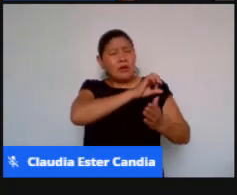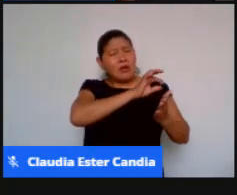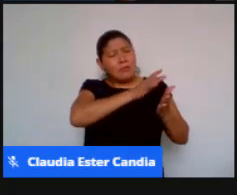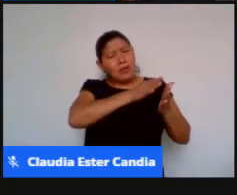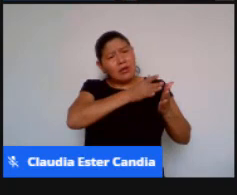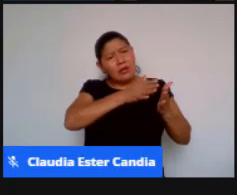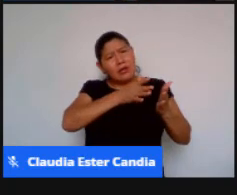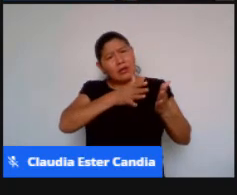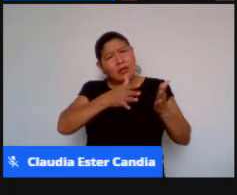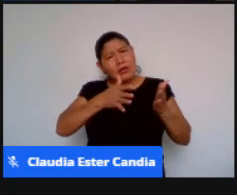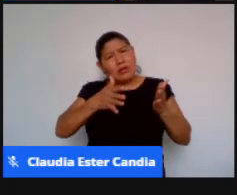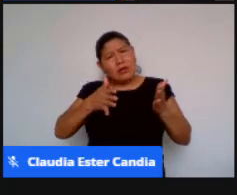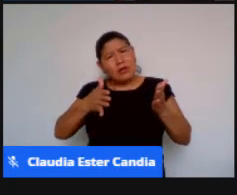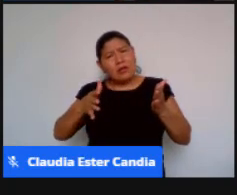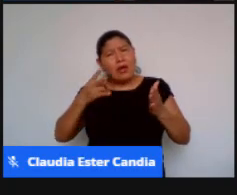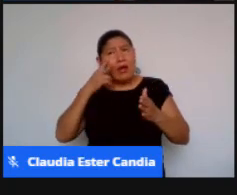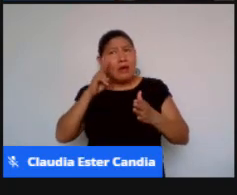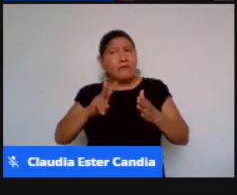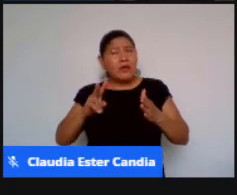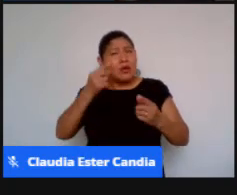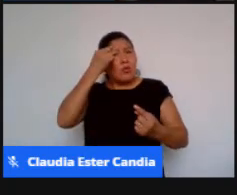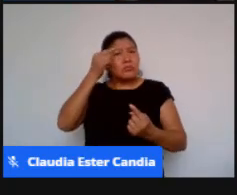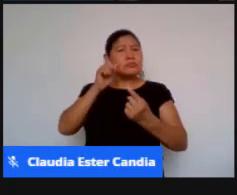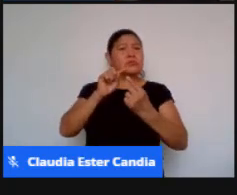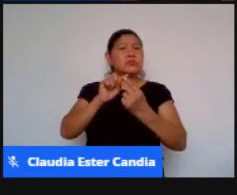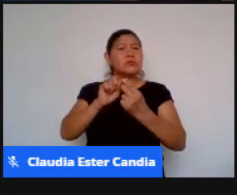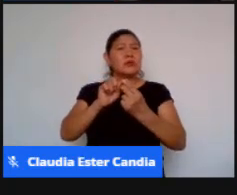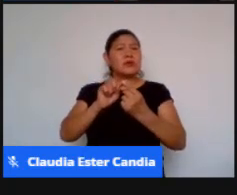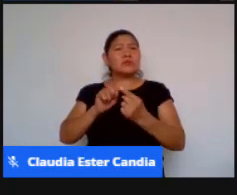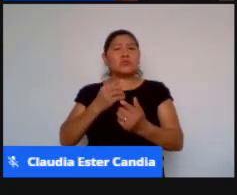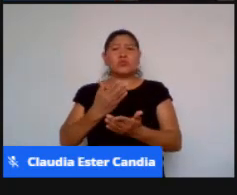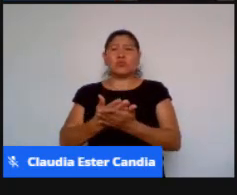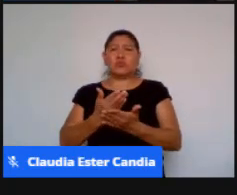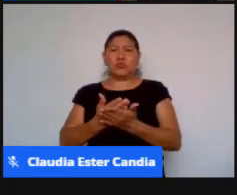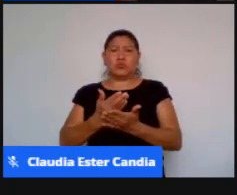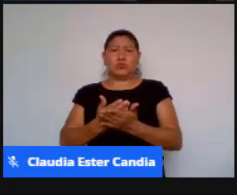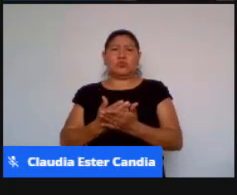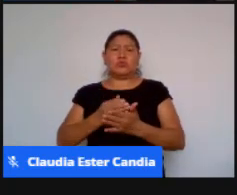né, dos objetos de conhecimento que vão estar ligados a